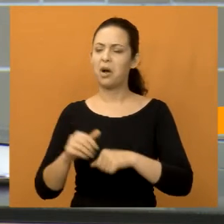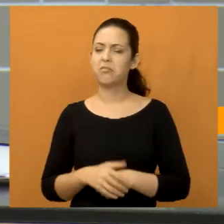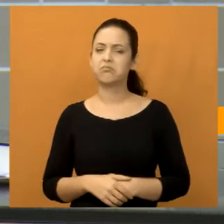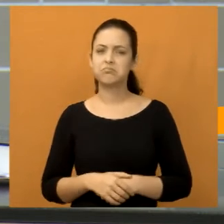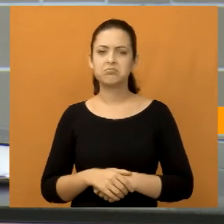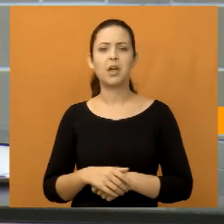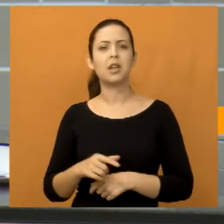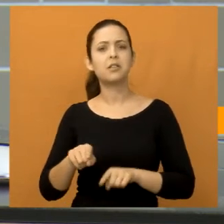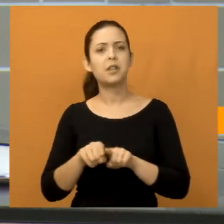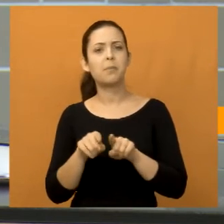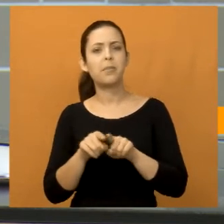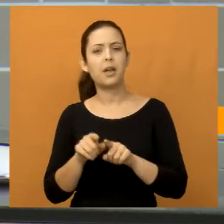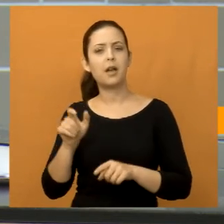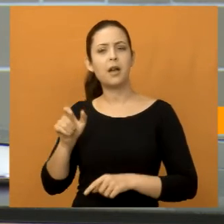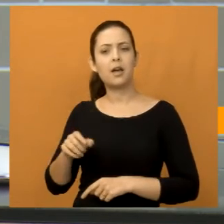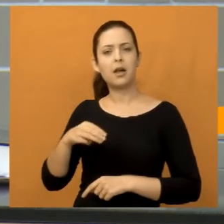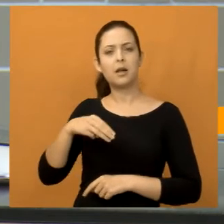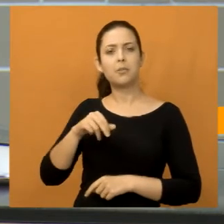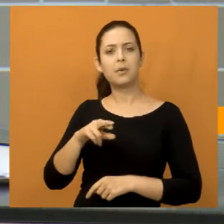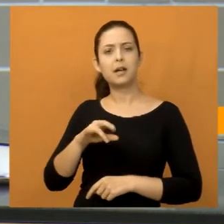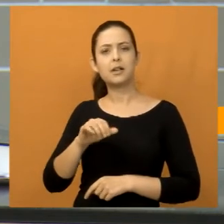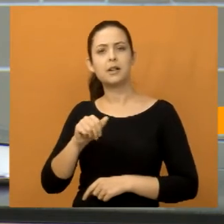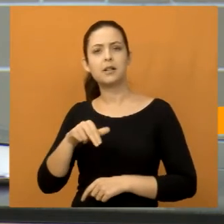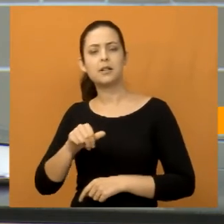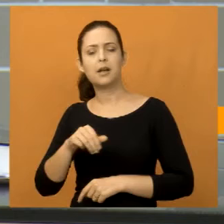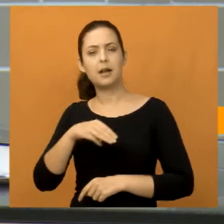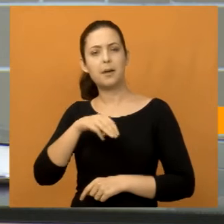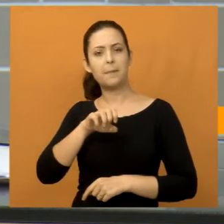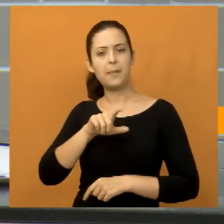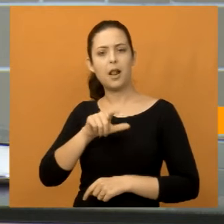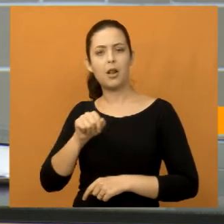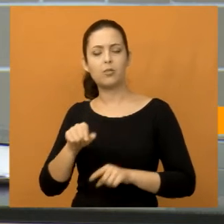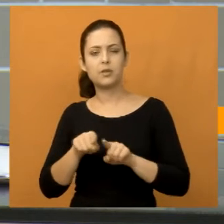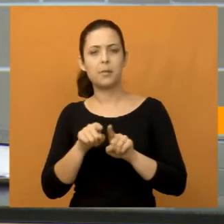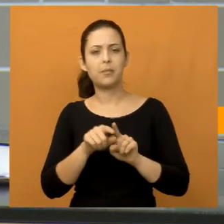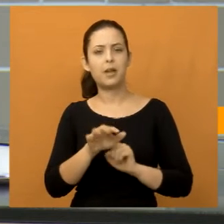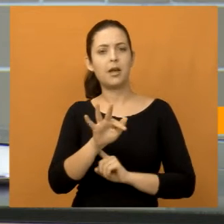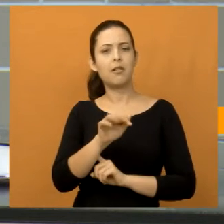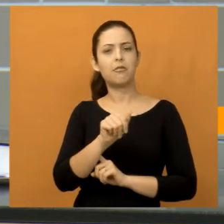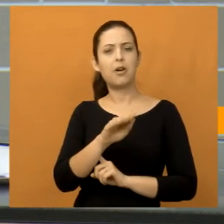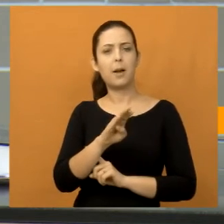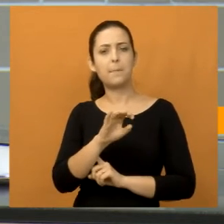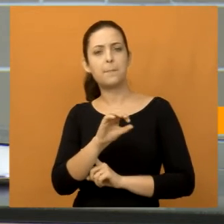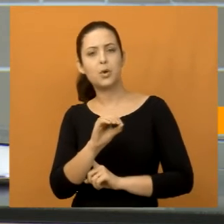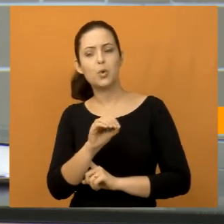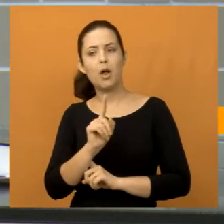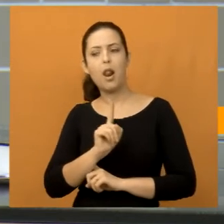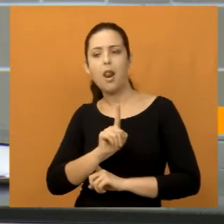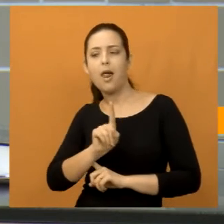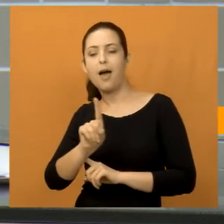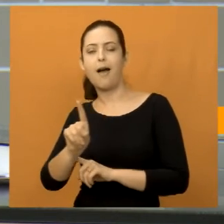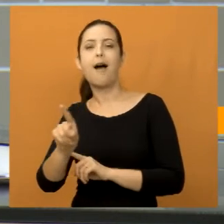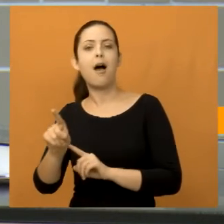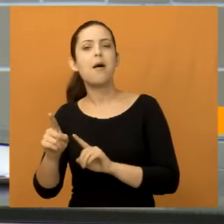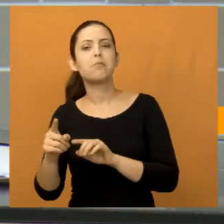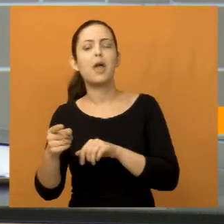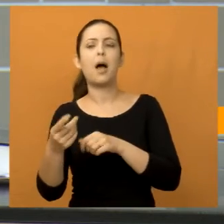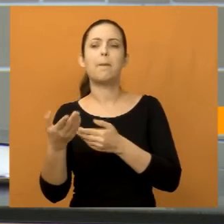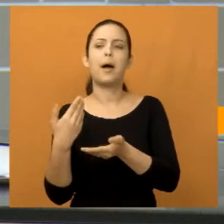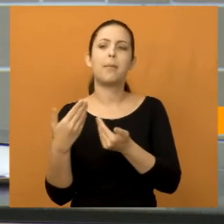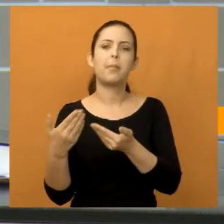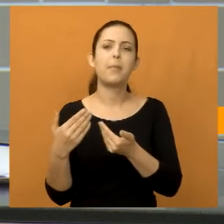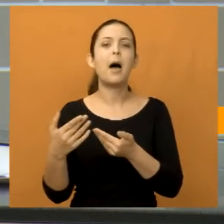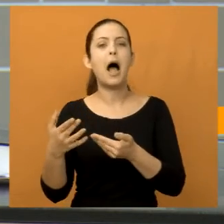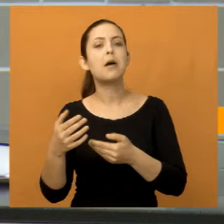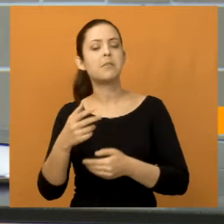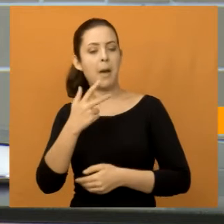foram procurados pela senhora Mariana Melo ou pelo senhor Fábio Fagionato para utilizarem seus dados